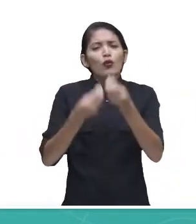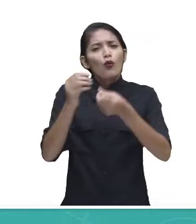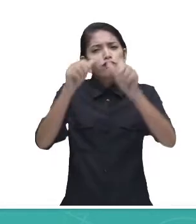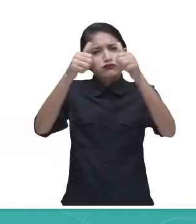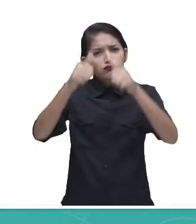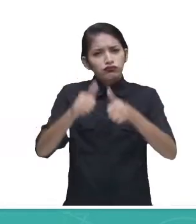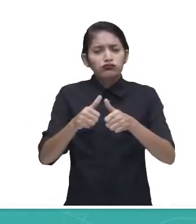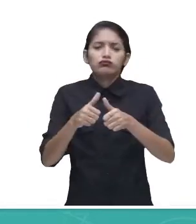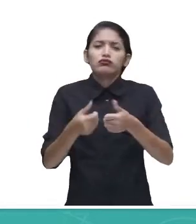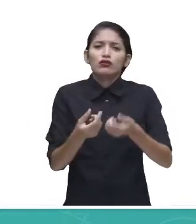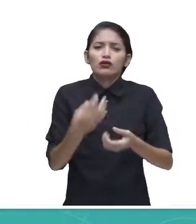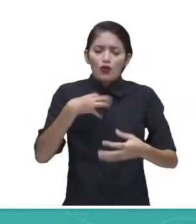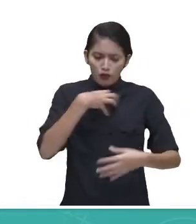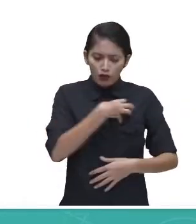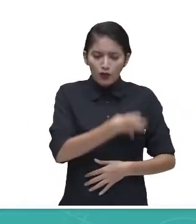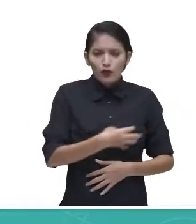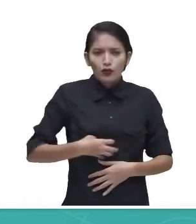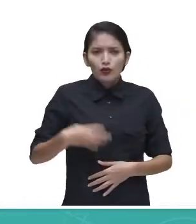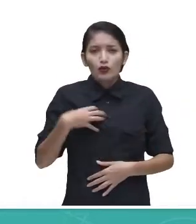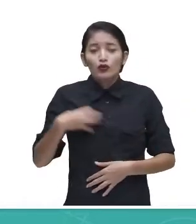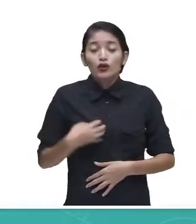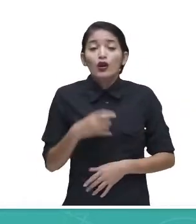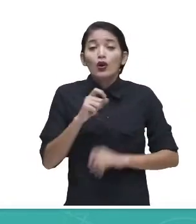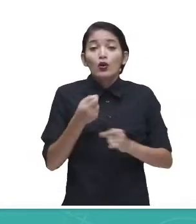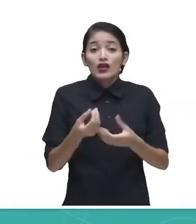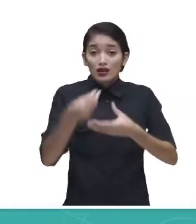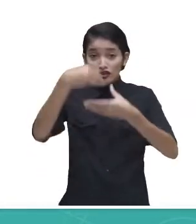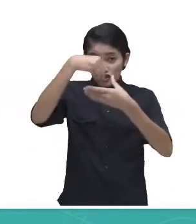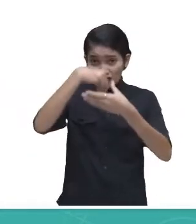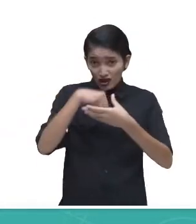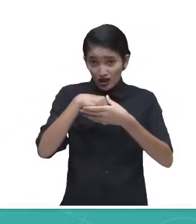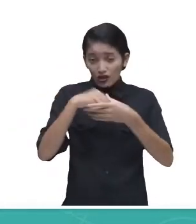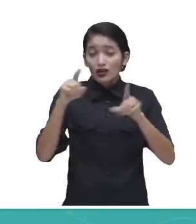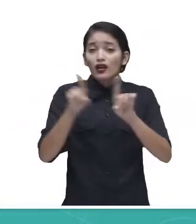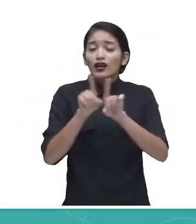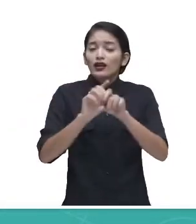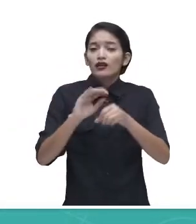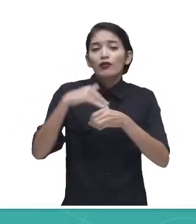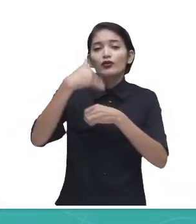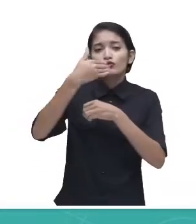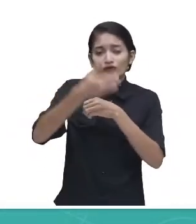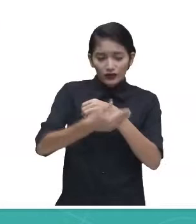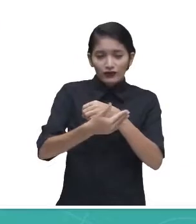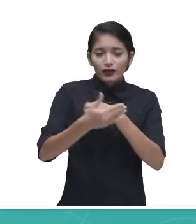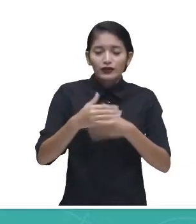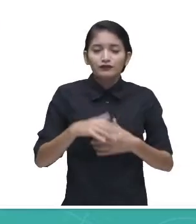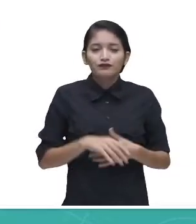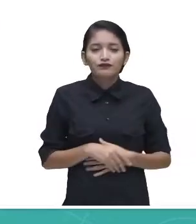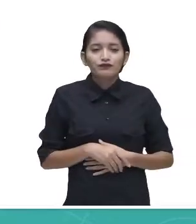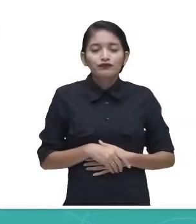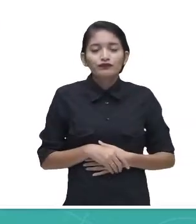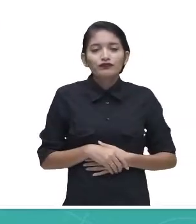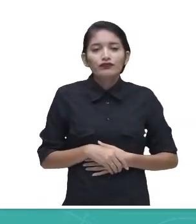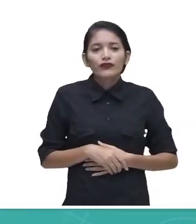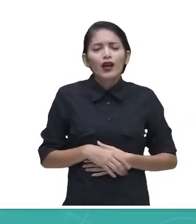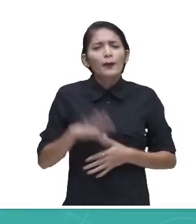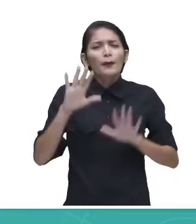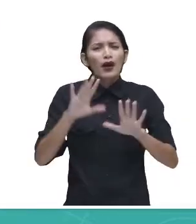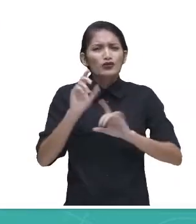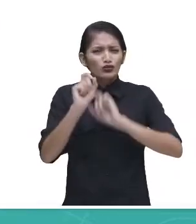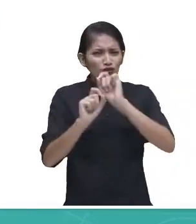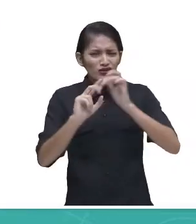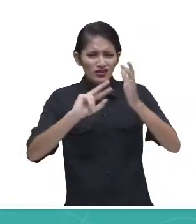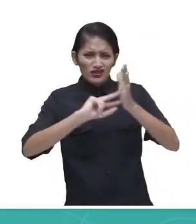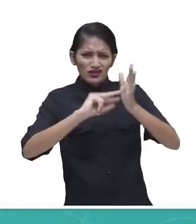os órgãos, os sistemas. É a forma anatômica e a forma fisiológica. E aí nós vamos entender, professora, o que é